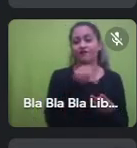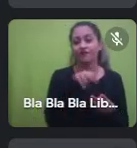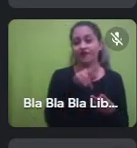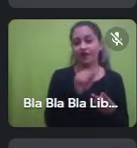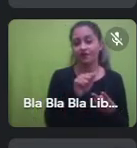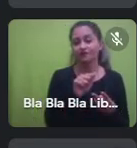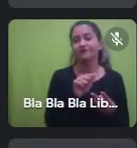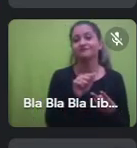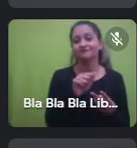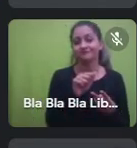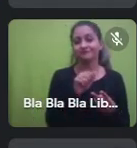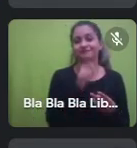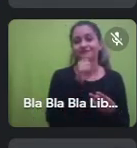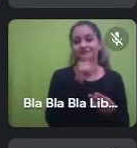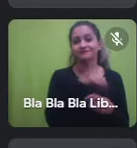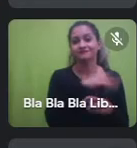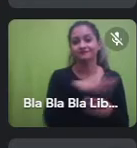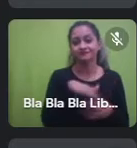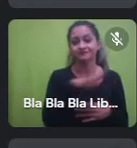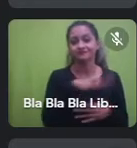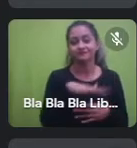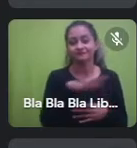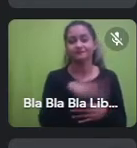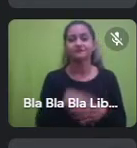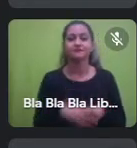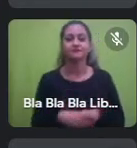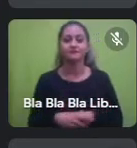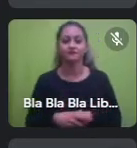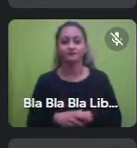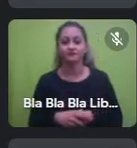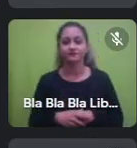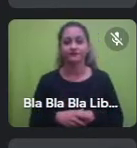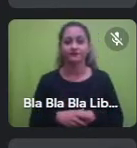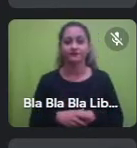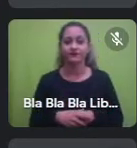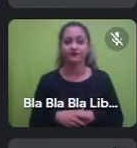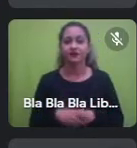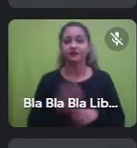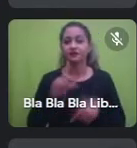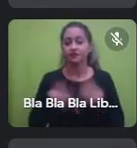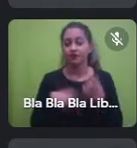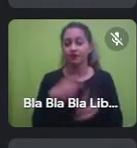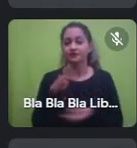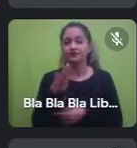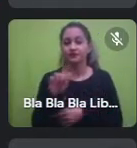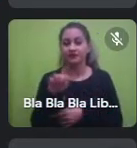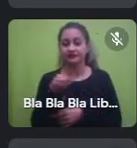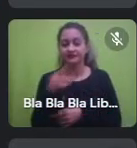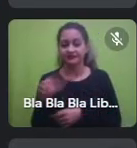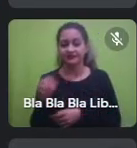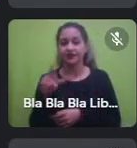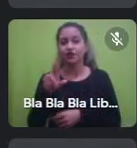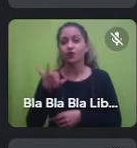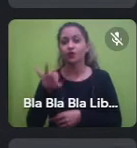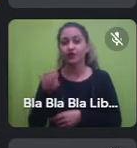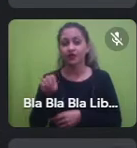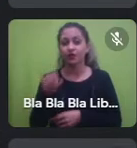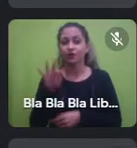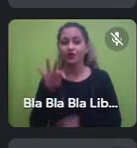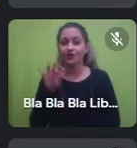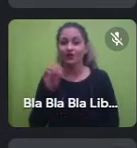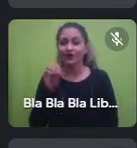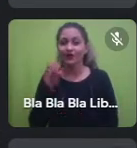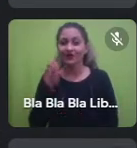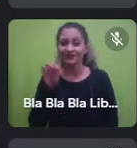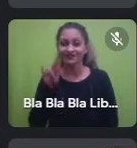nessa grande bacia do Rio Tocantins. Quando a bacia do Rio Tocantins, eu vou mostrar o mapa depois, aí já